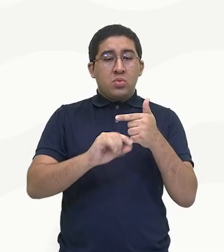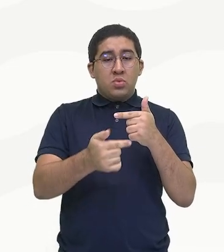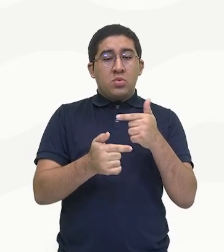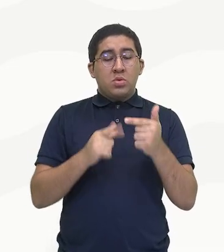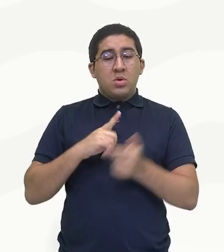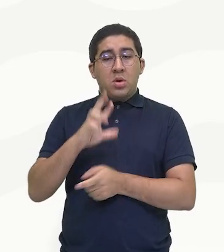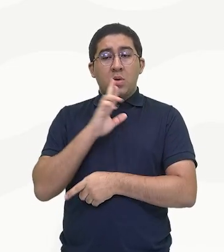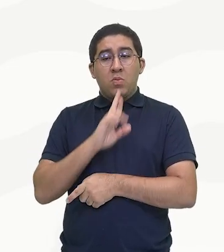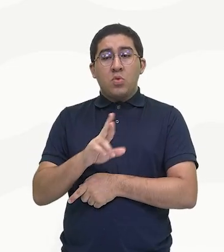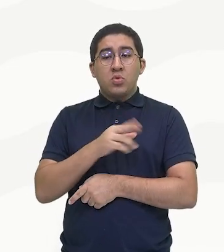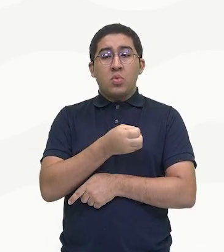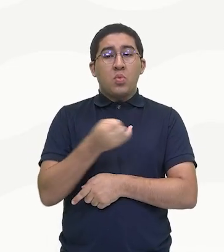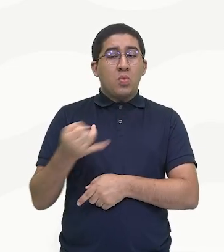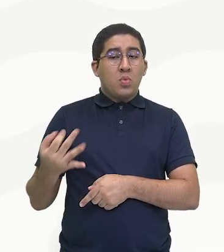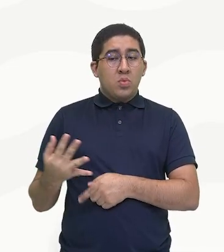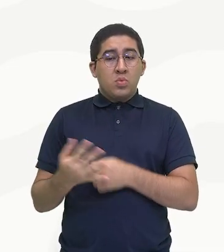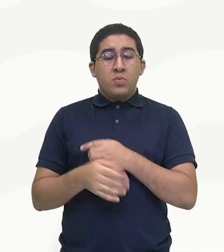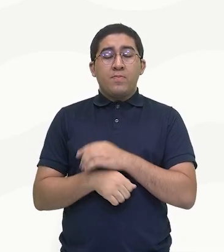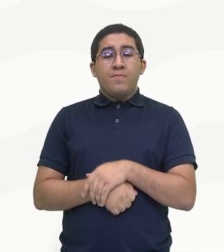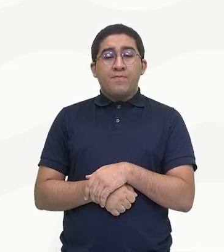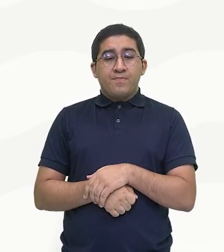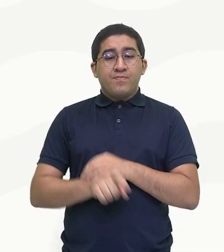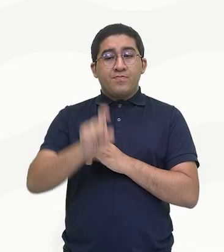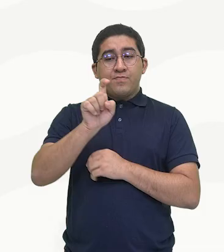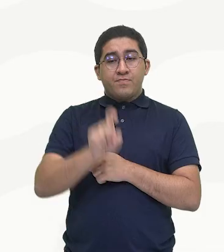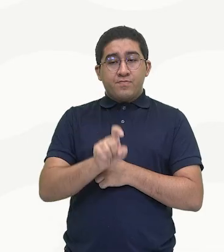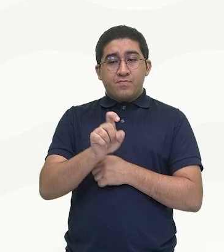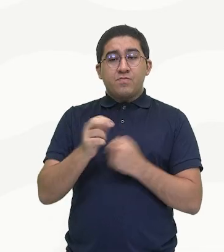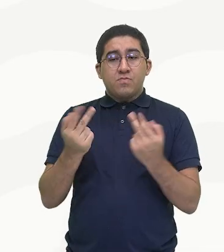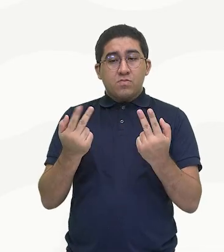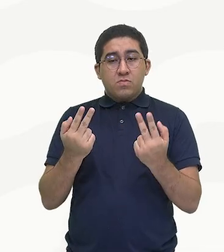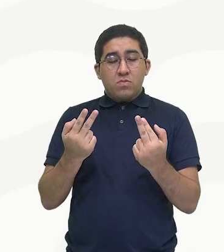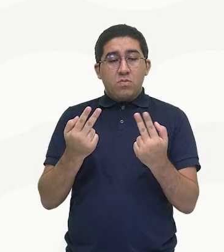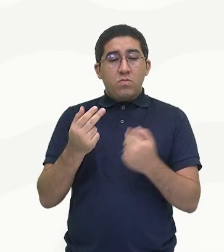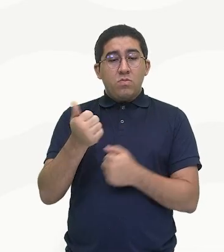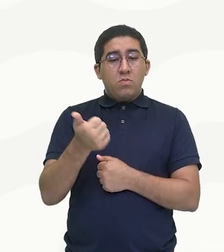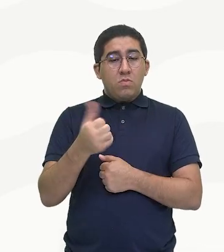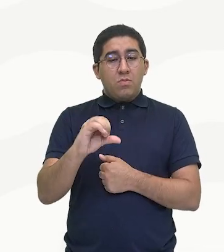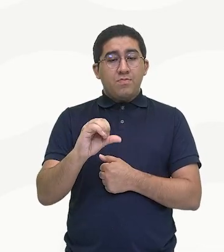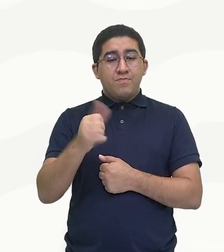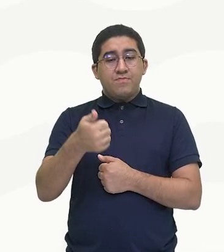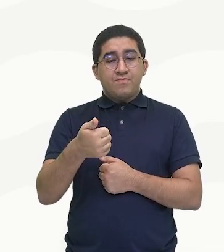gente chega no resultado de x igual a